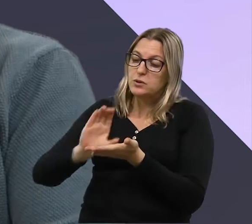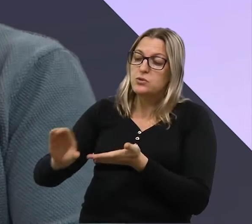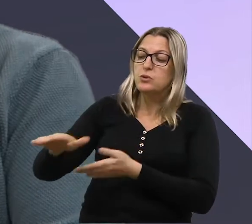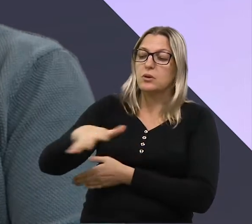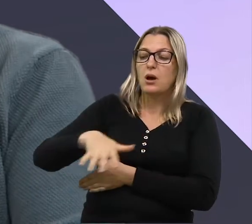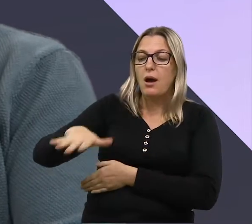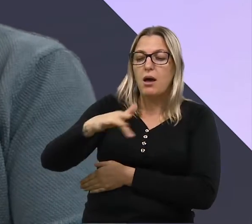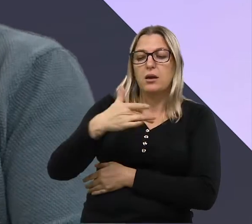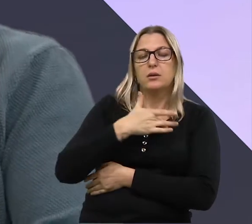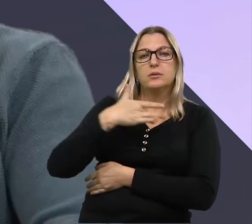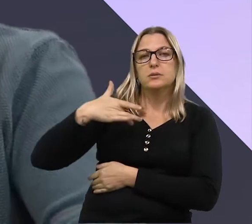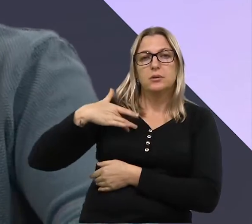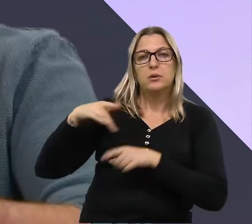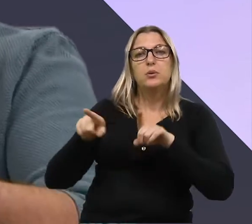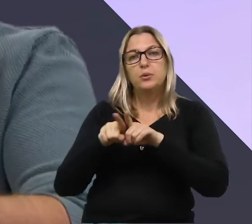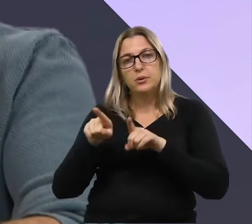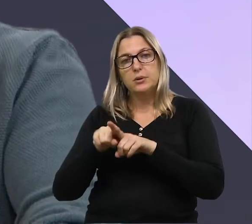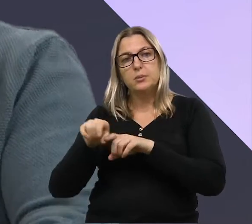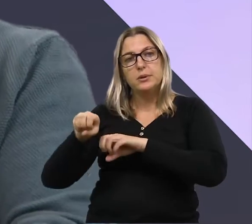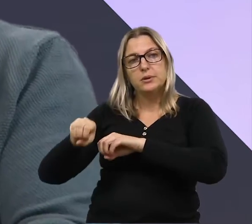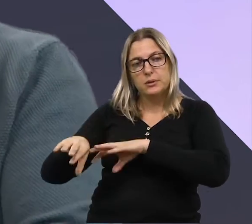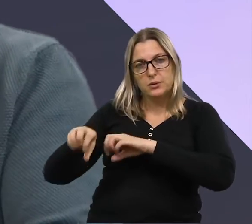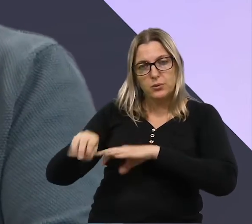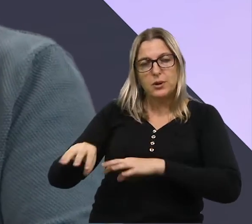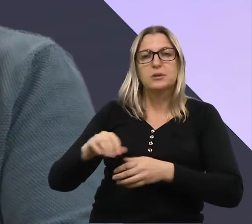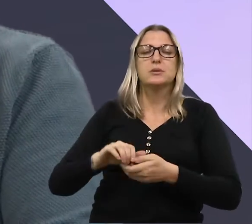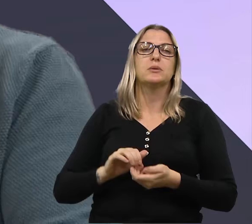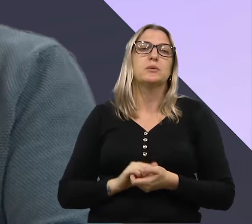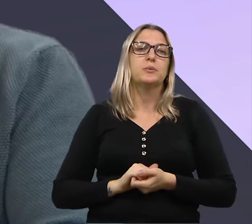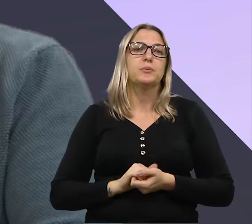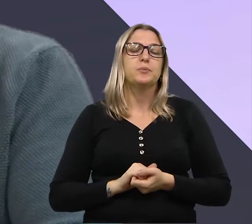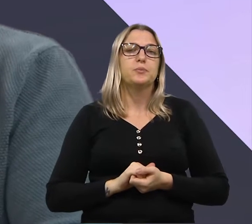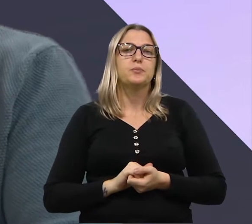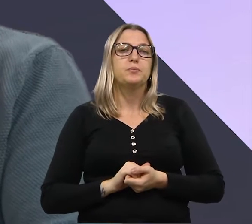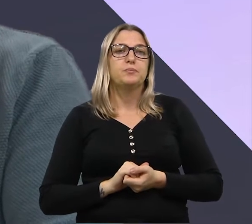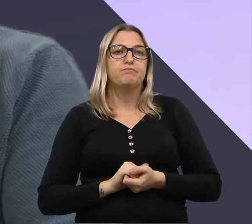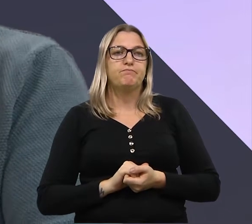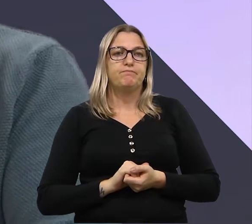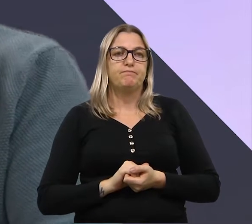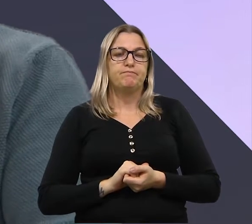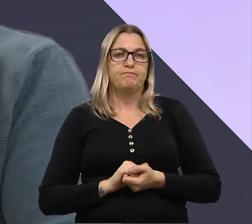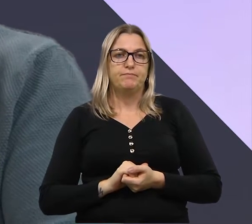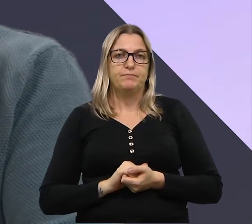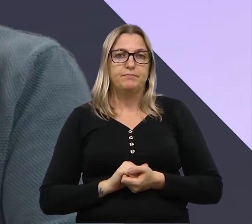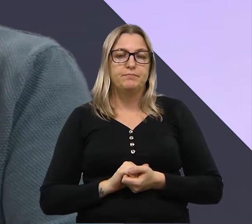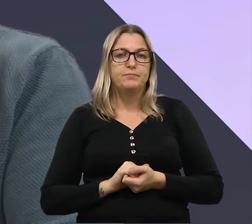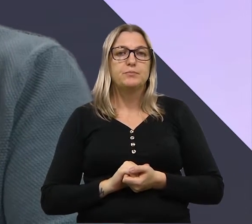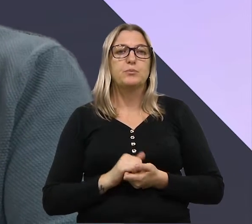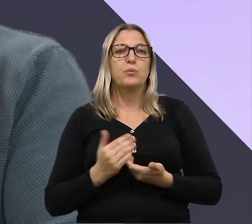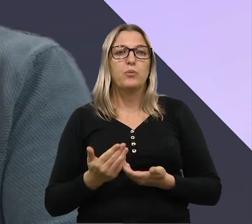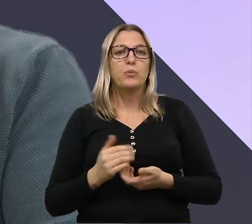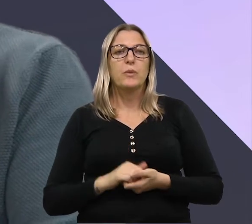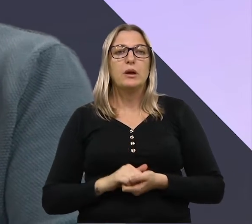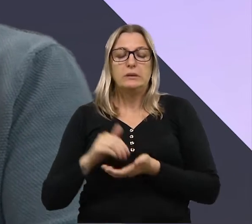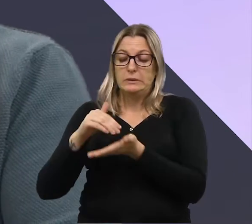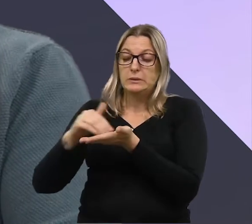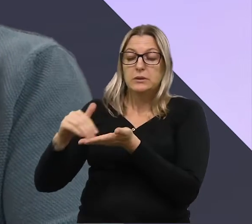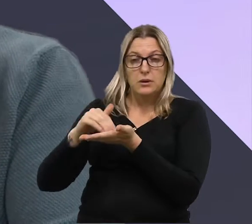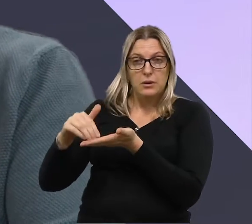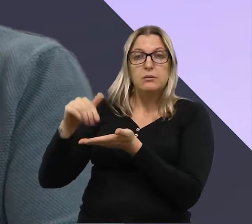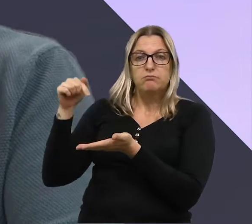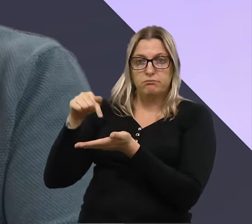que que é muito importante educação da poder fazer o seu trabalho com maior recurso digamos assim né